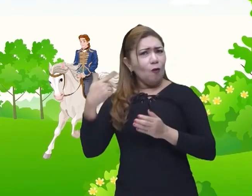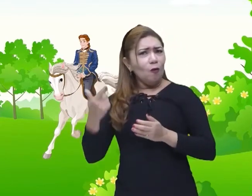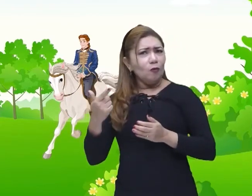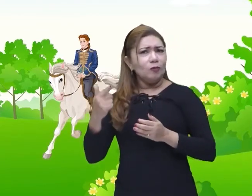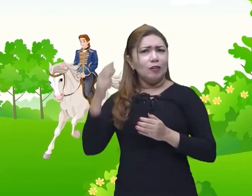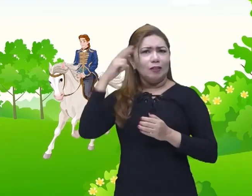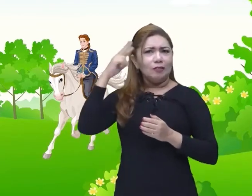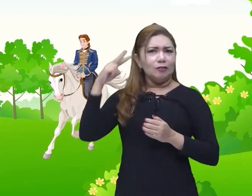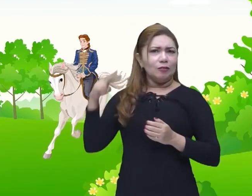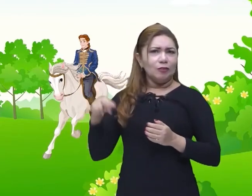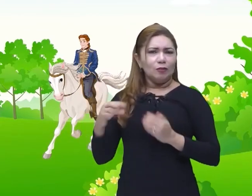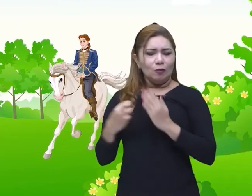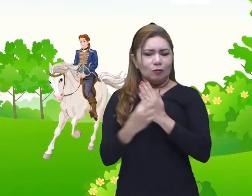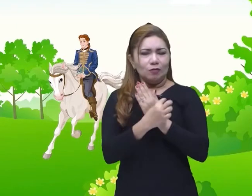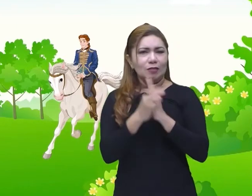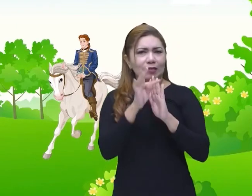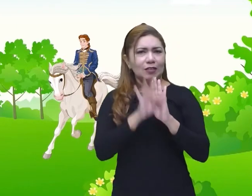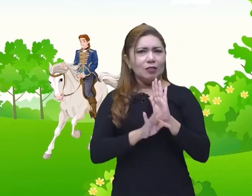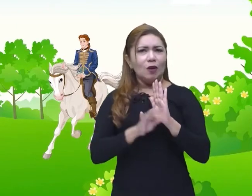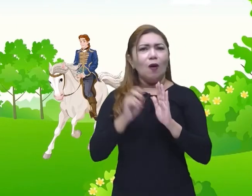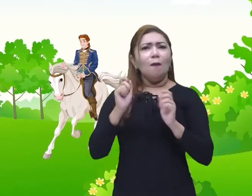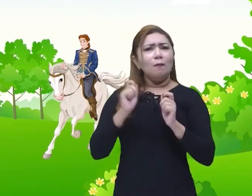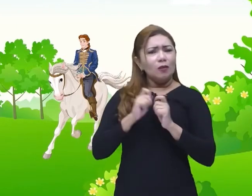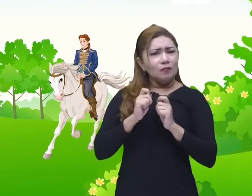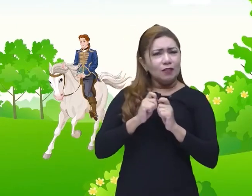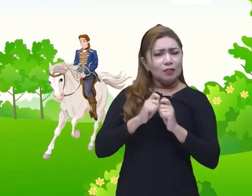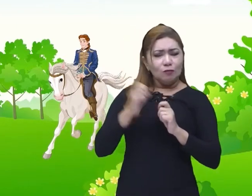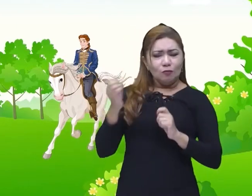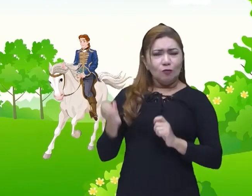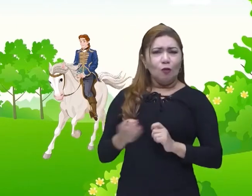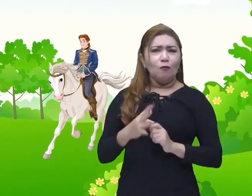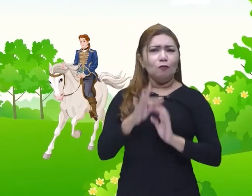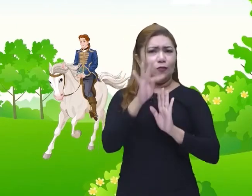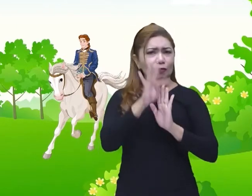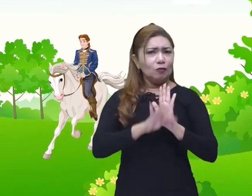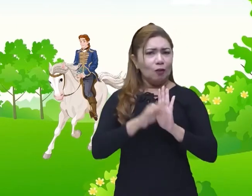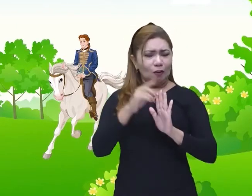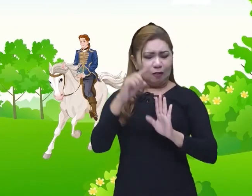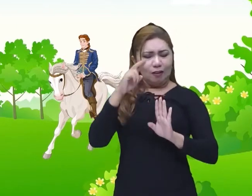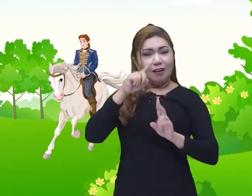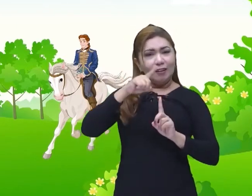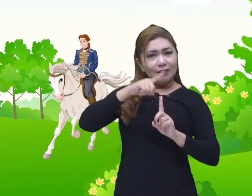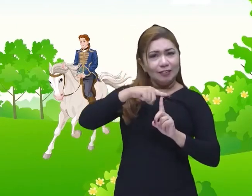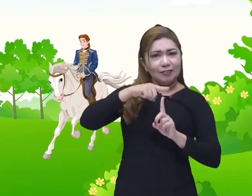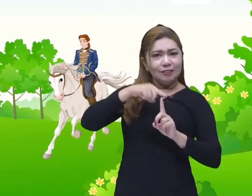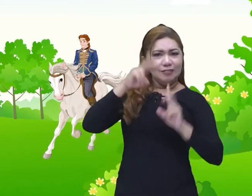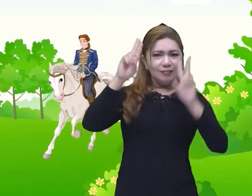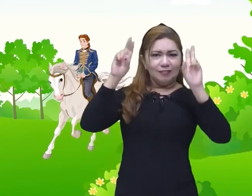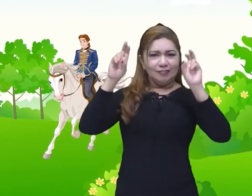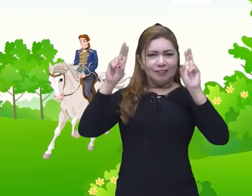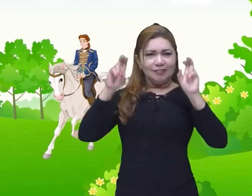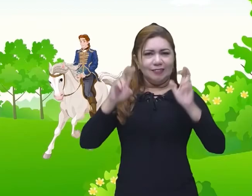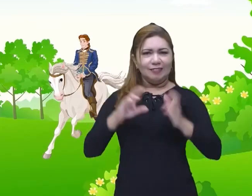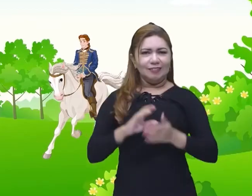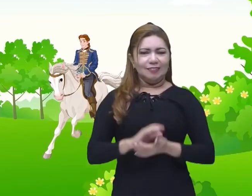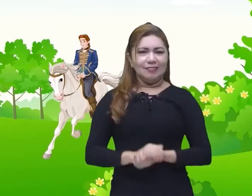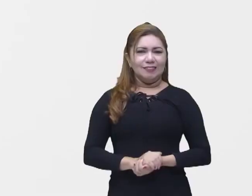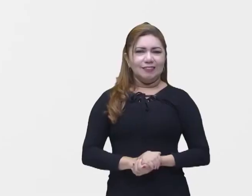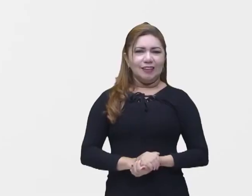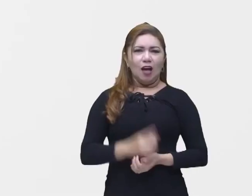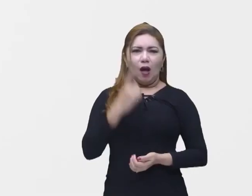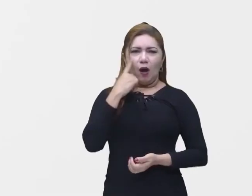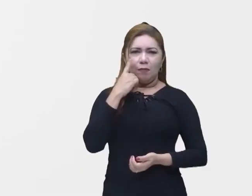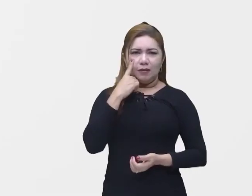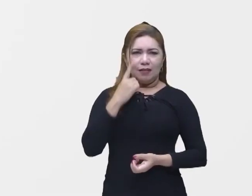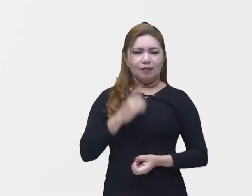do texto, nós podemos criar um novo título. Não é verdade, criança? Vou fazer um desafio com você. Observe aqui comigo.